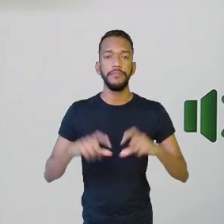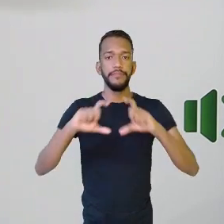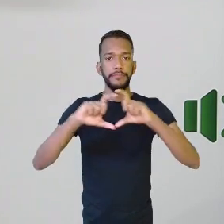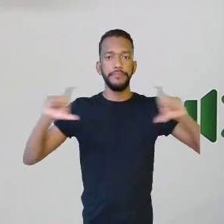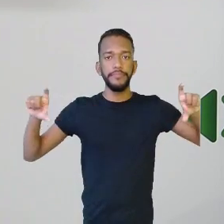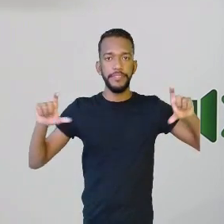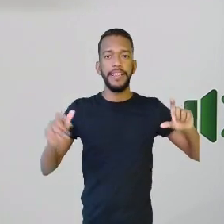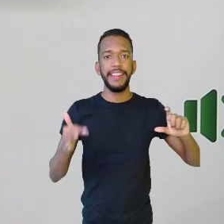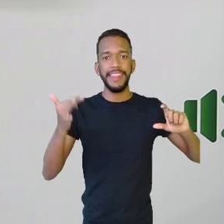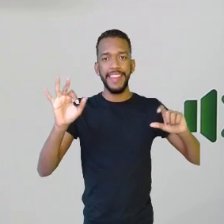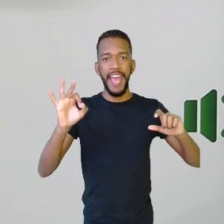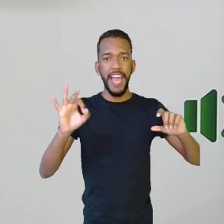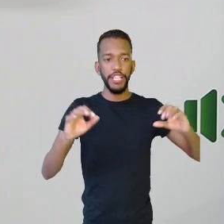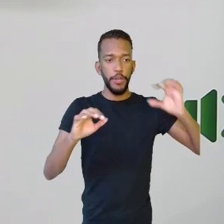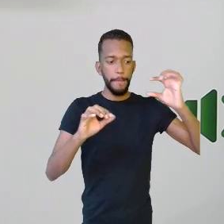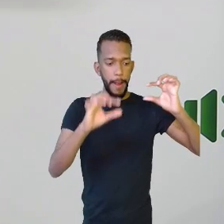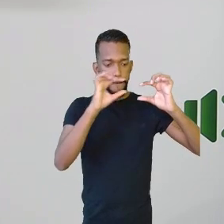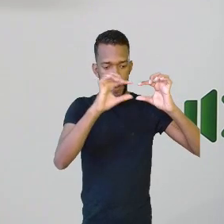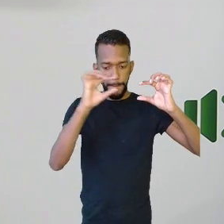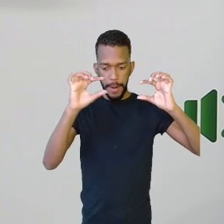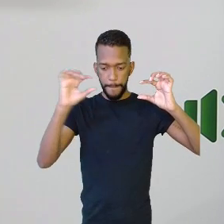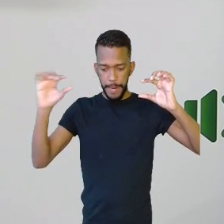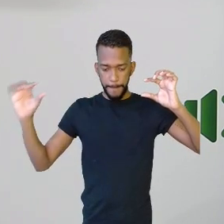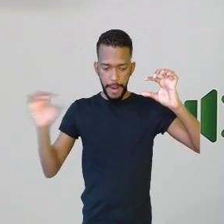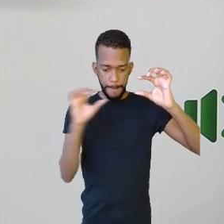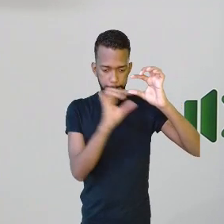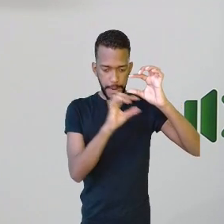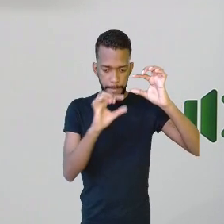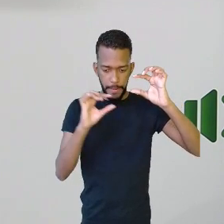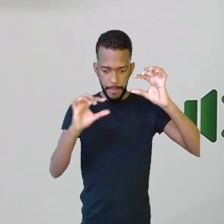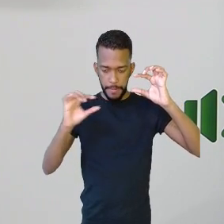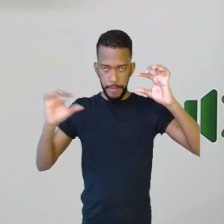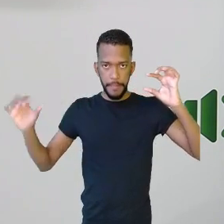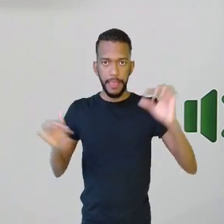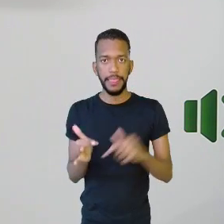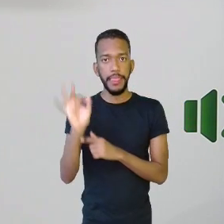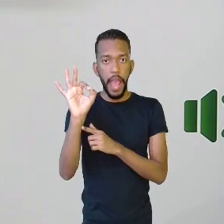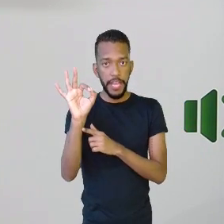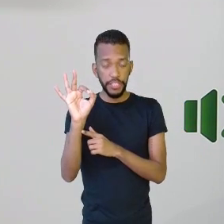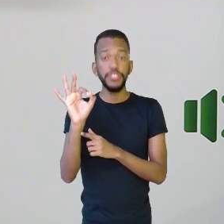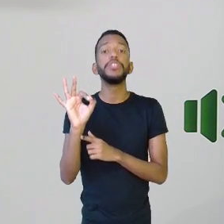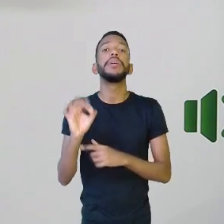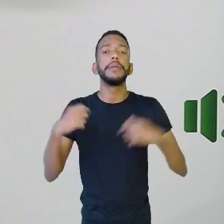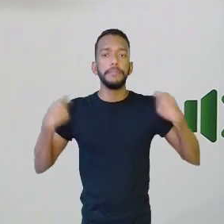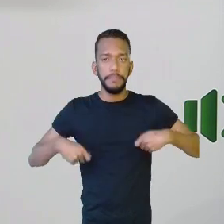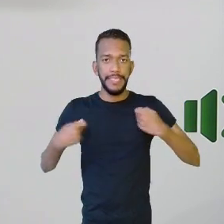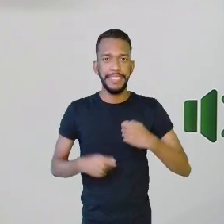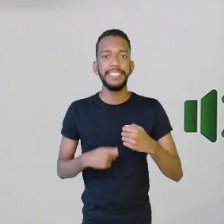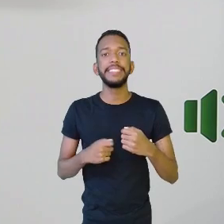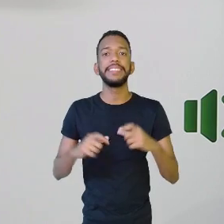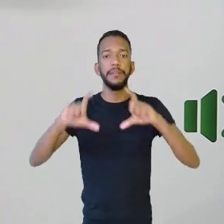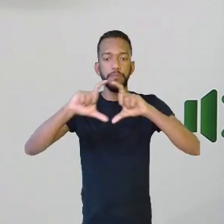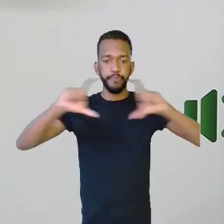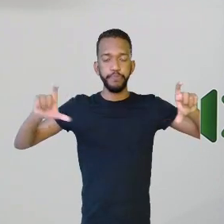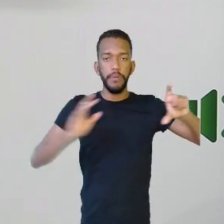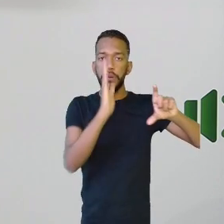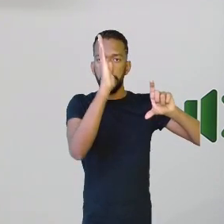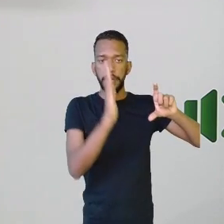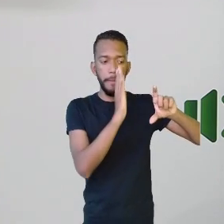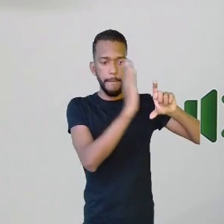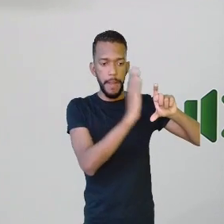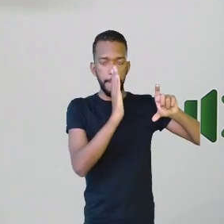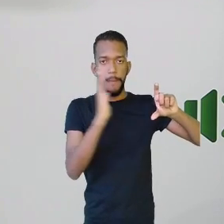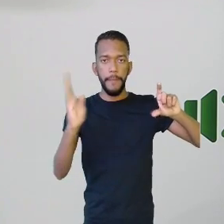10 partes iguais. O inteiro precisa ser dividido em partes